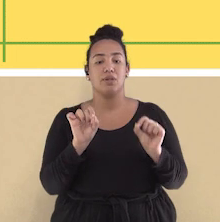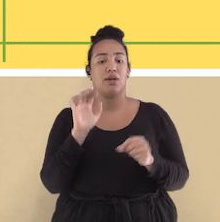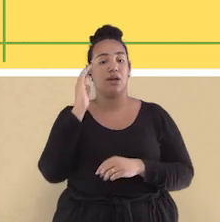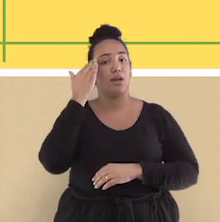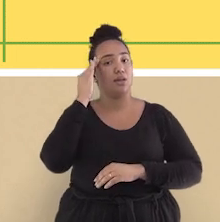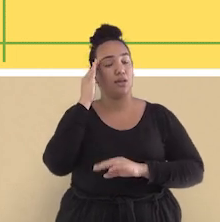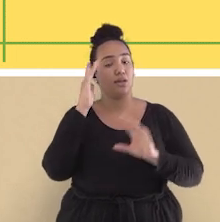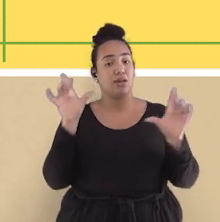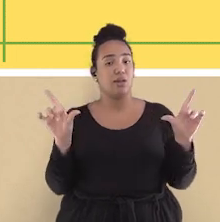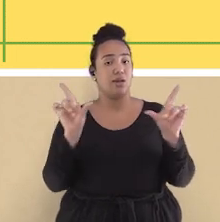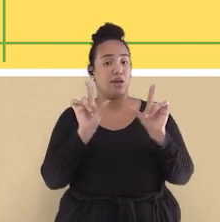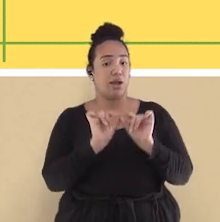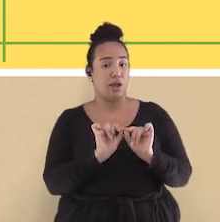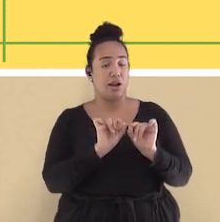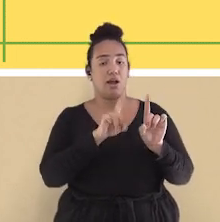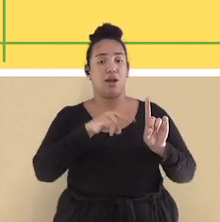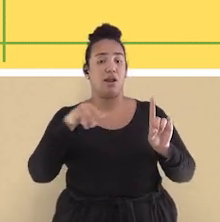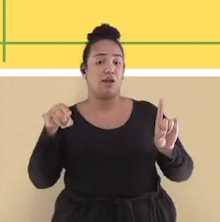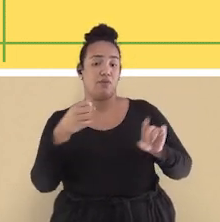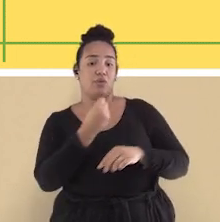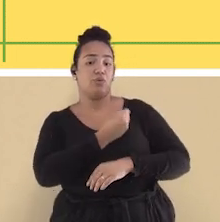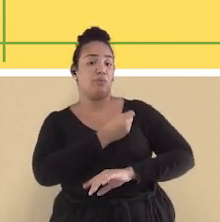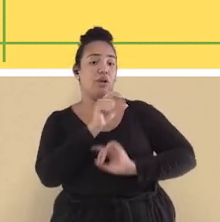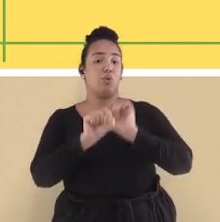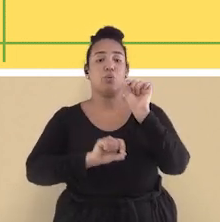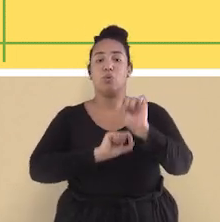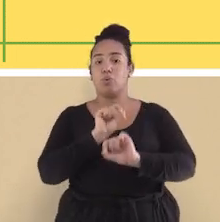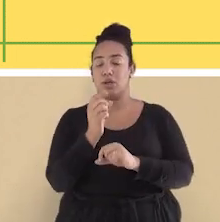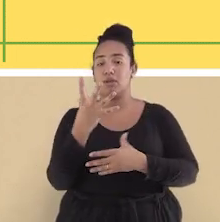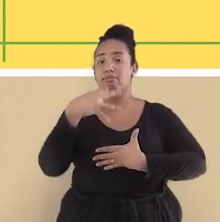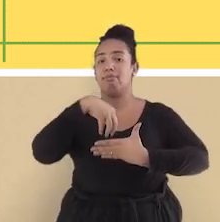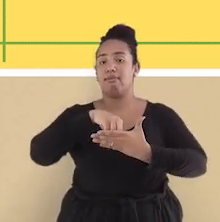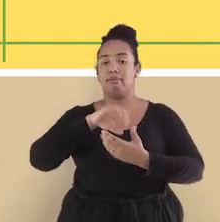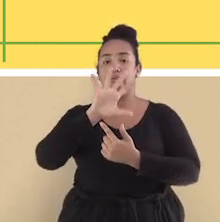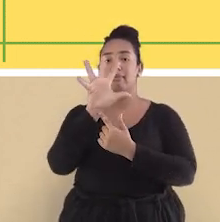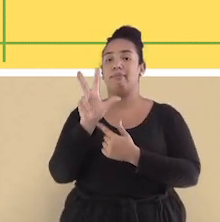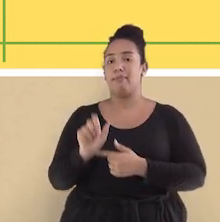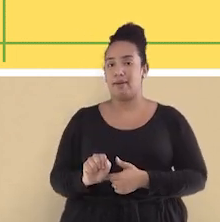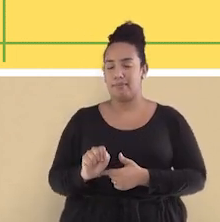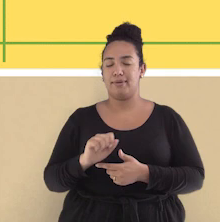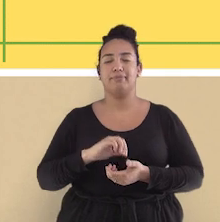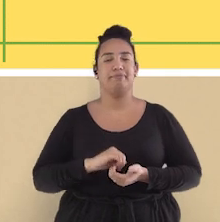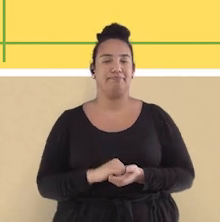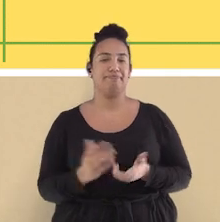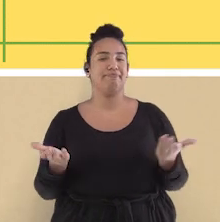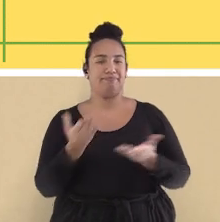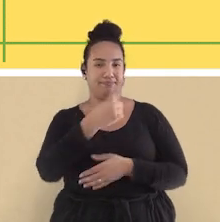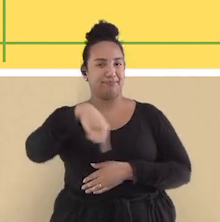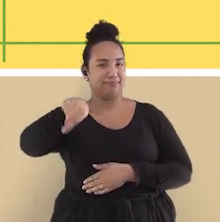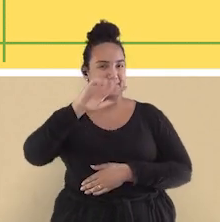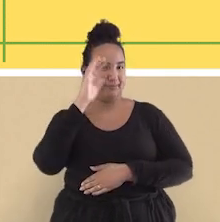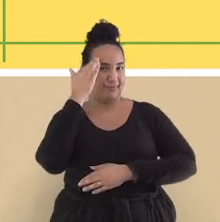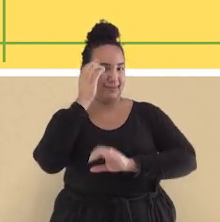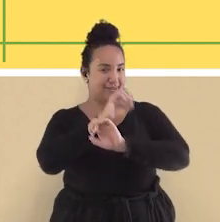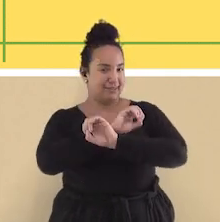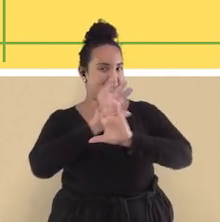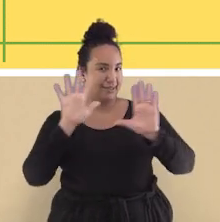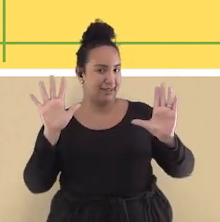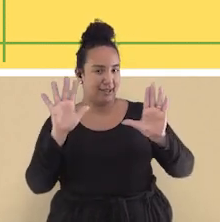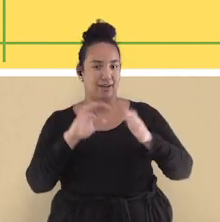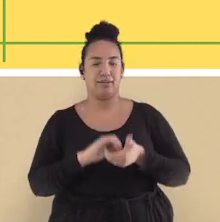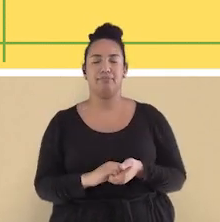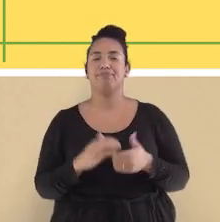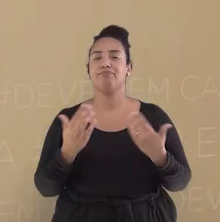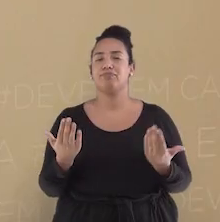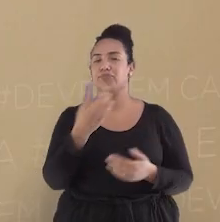é entender o que são escala gráfica e numérica identificadas nos mapas. Vamos entender